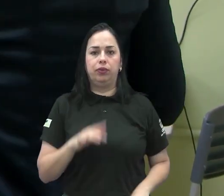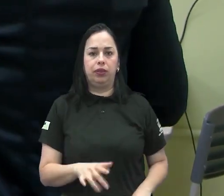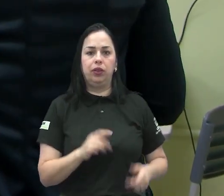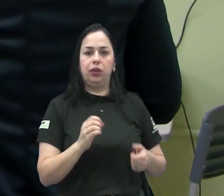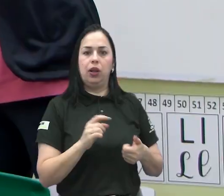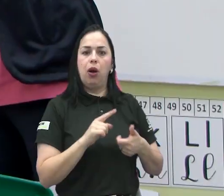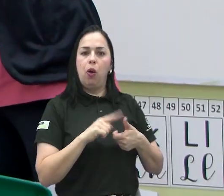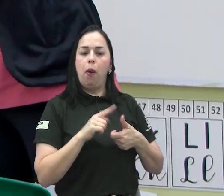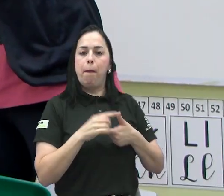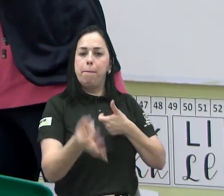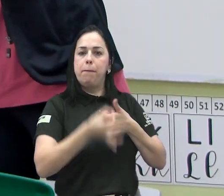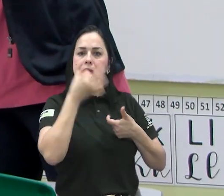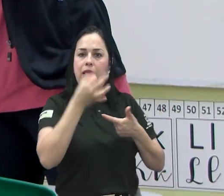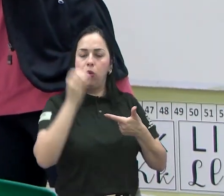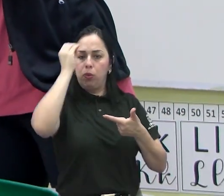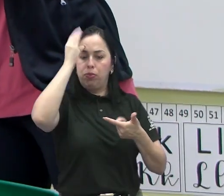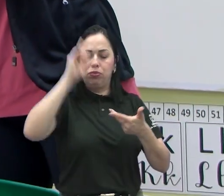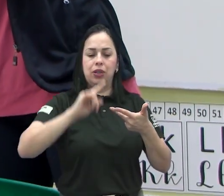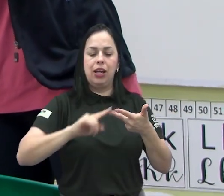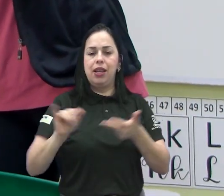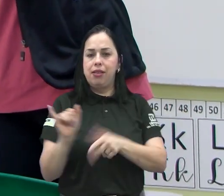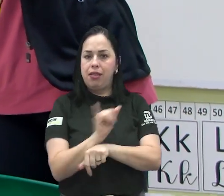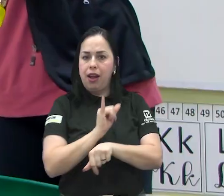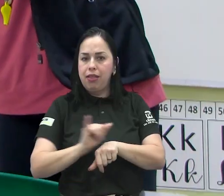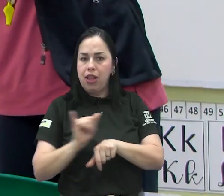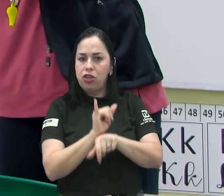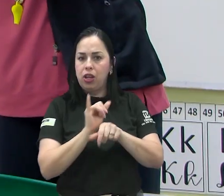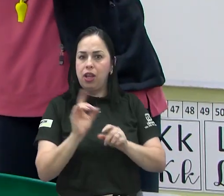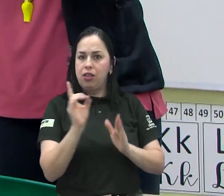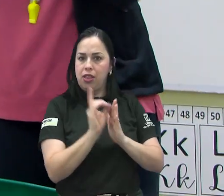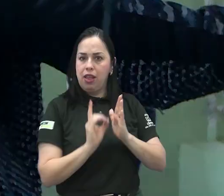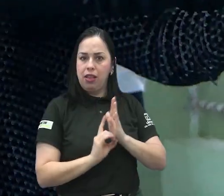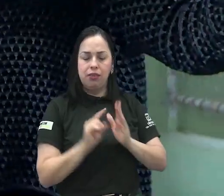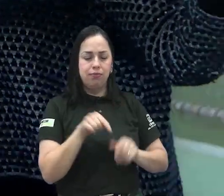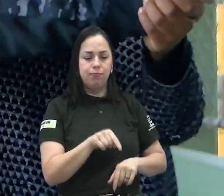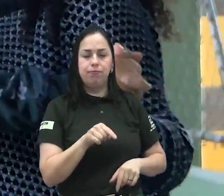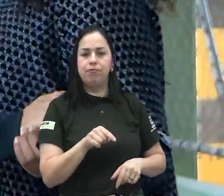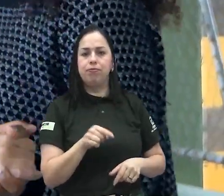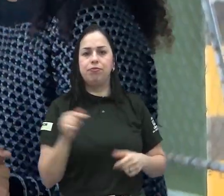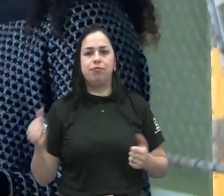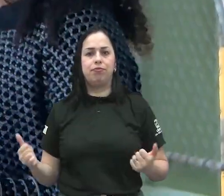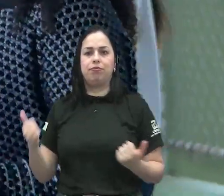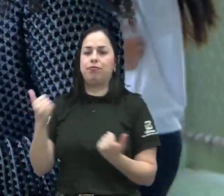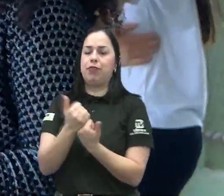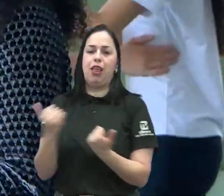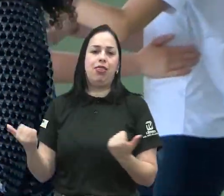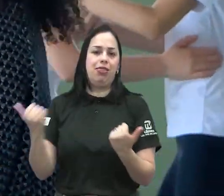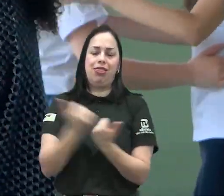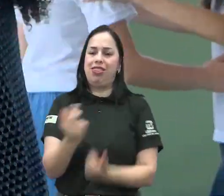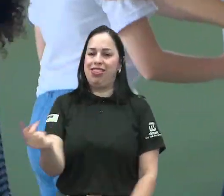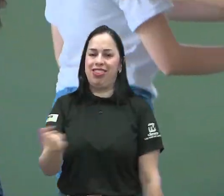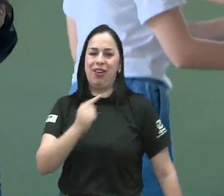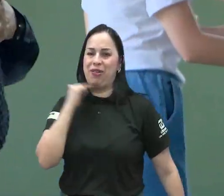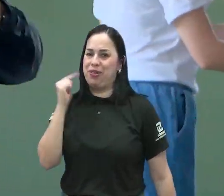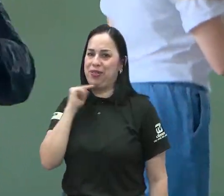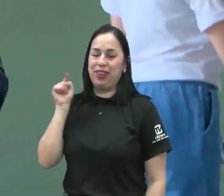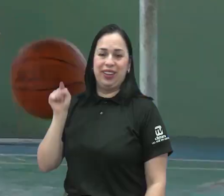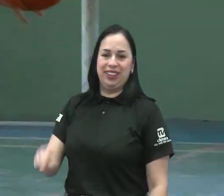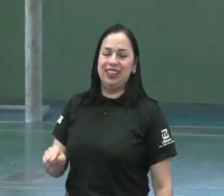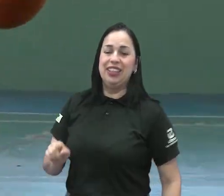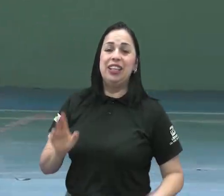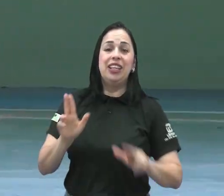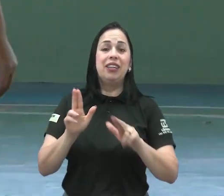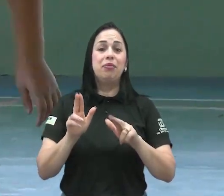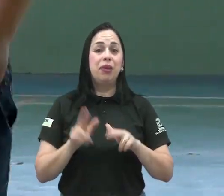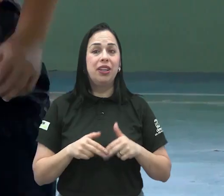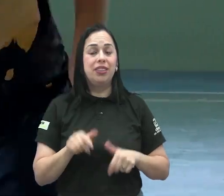conhecimento do aluno e as estratégias didáticas especializadas. Isso não pode ser feito por alguma máquina na sala de aula.